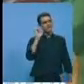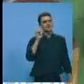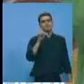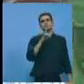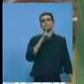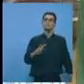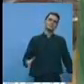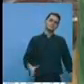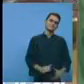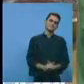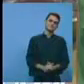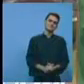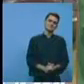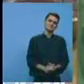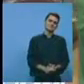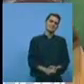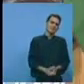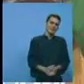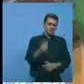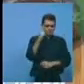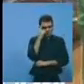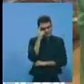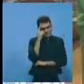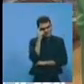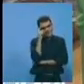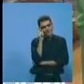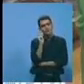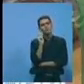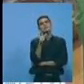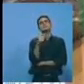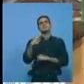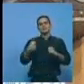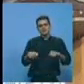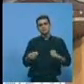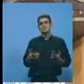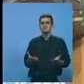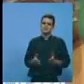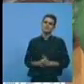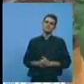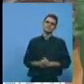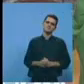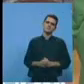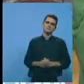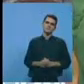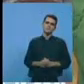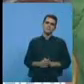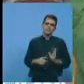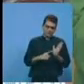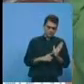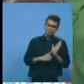que eu gostaria de colocar sobre esse altar, junto com esse pão, junto com esse